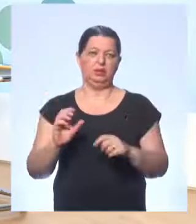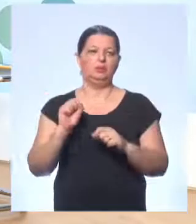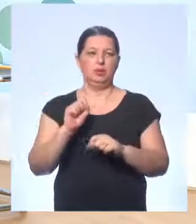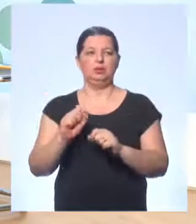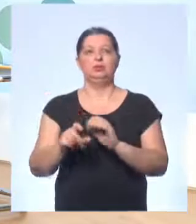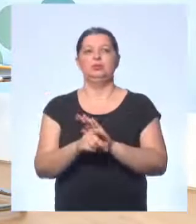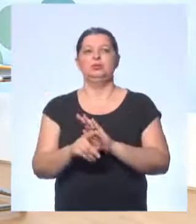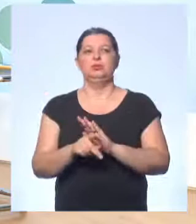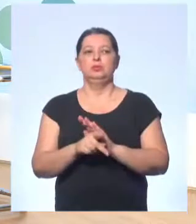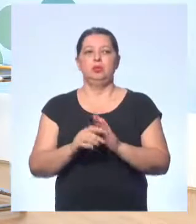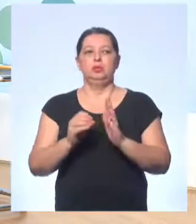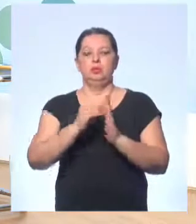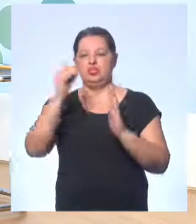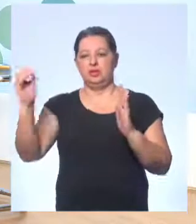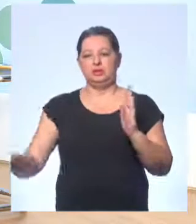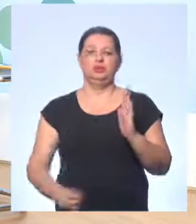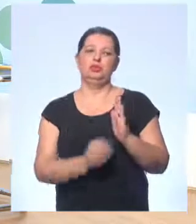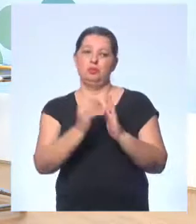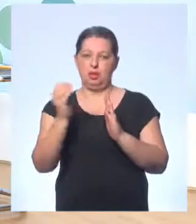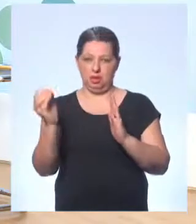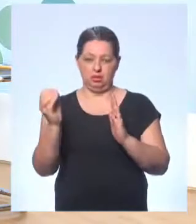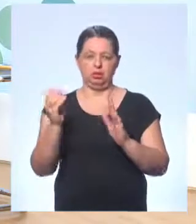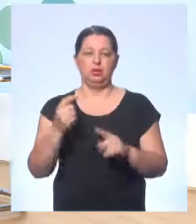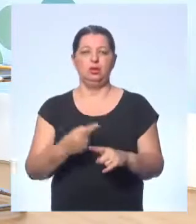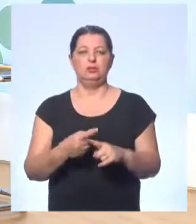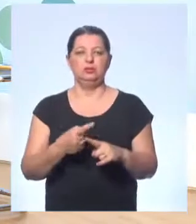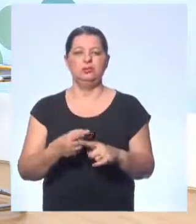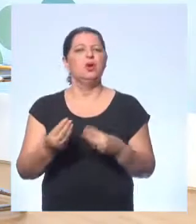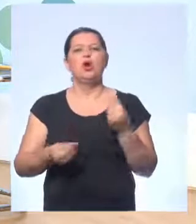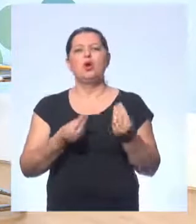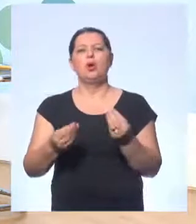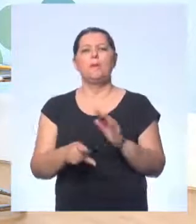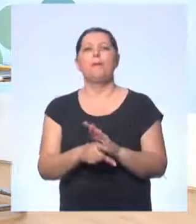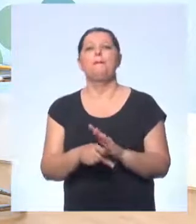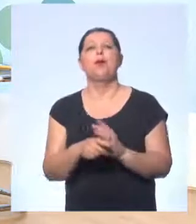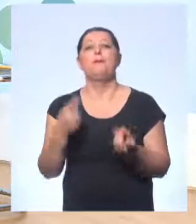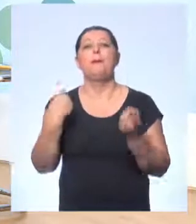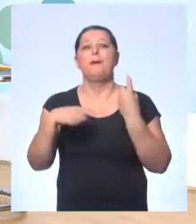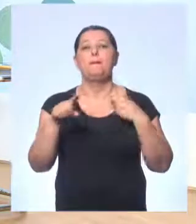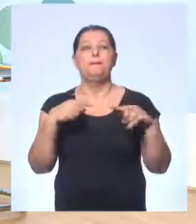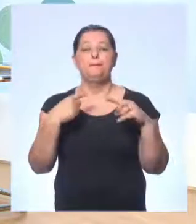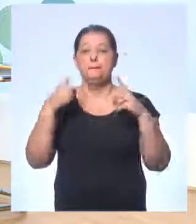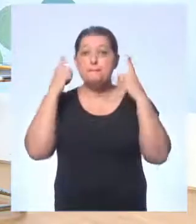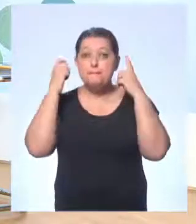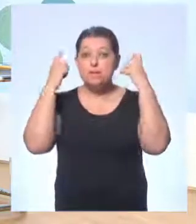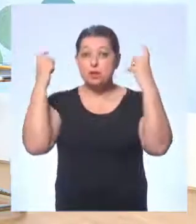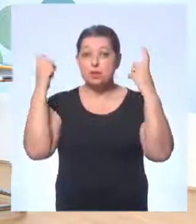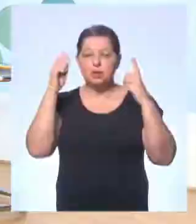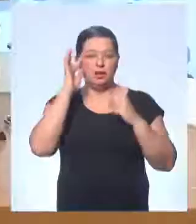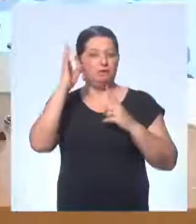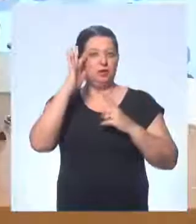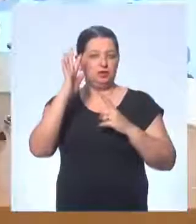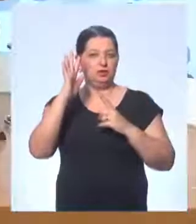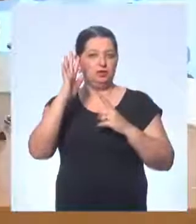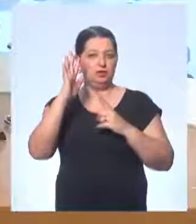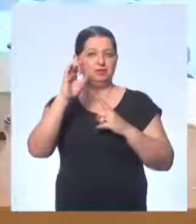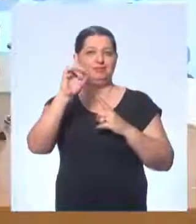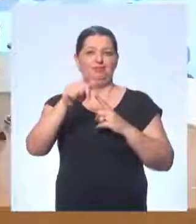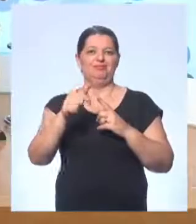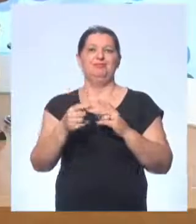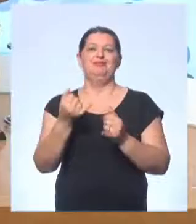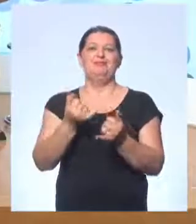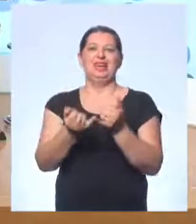Centro de Mídias, e eu quis mostrar para vocês como que a questão do ruído na música e na filosofia, elas andam